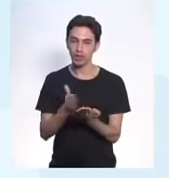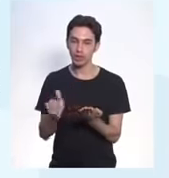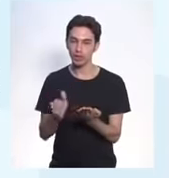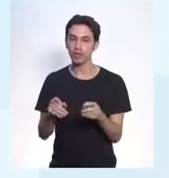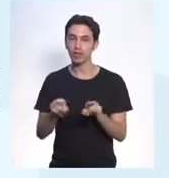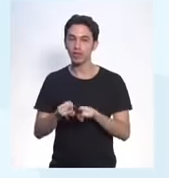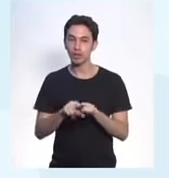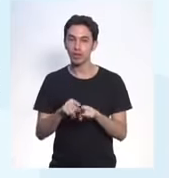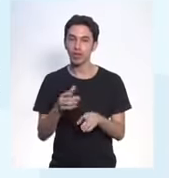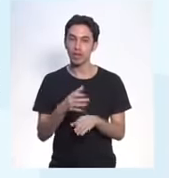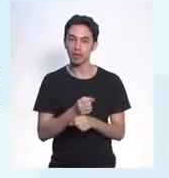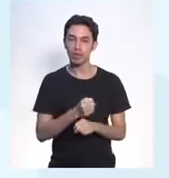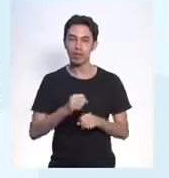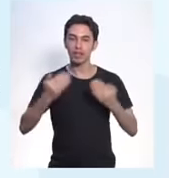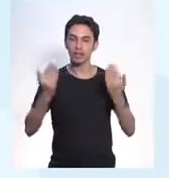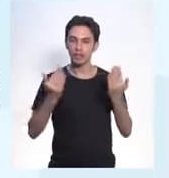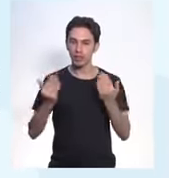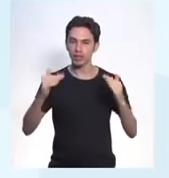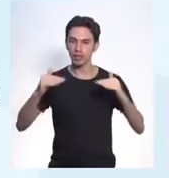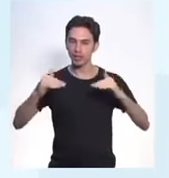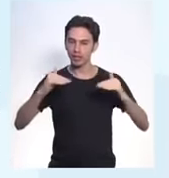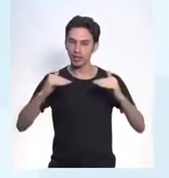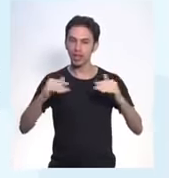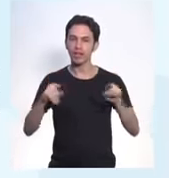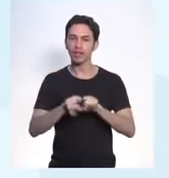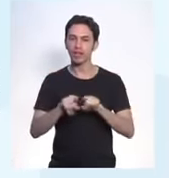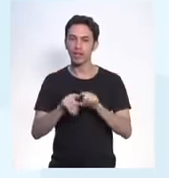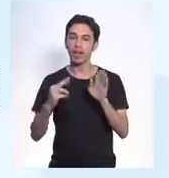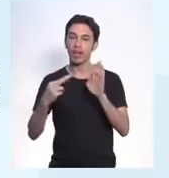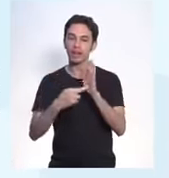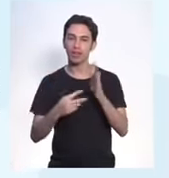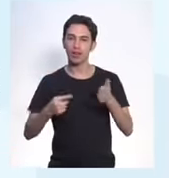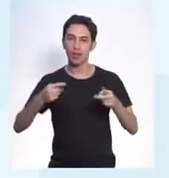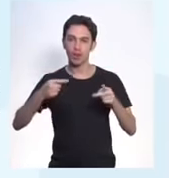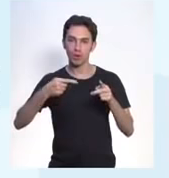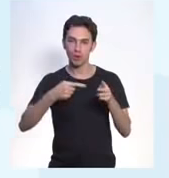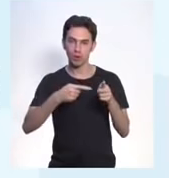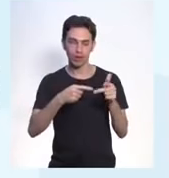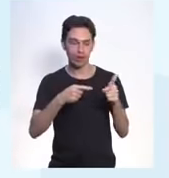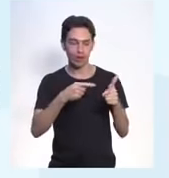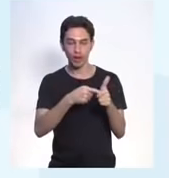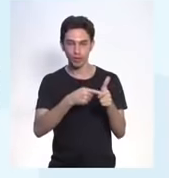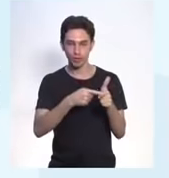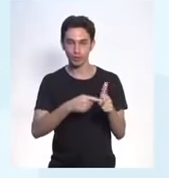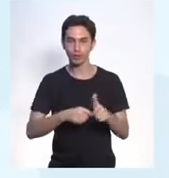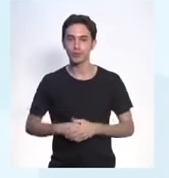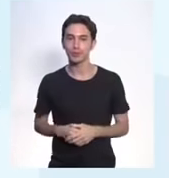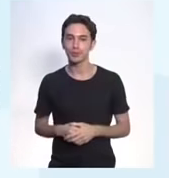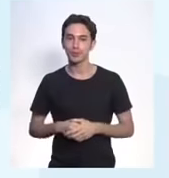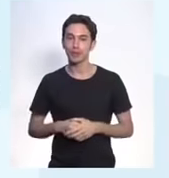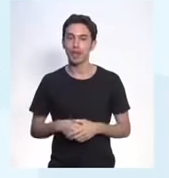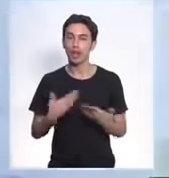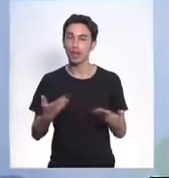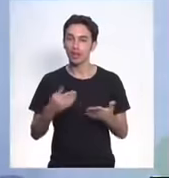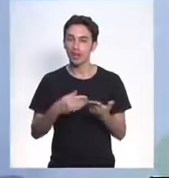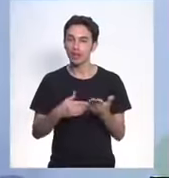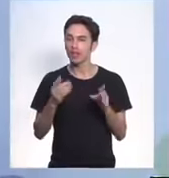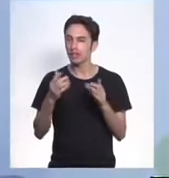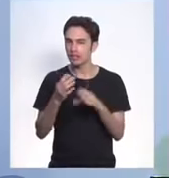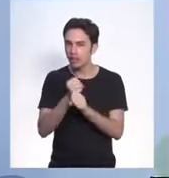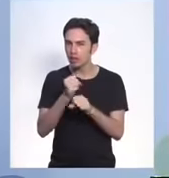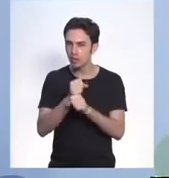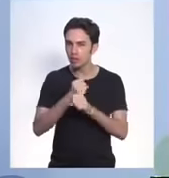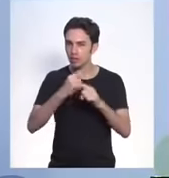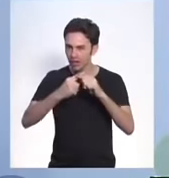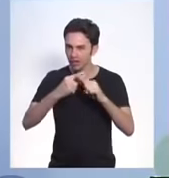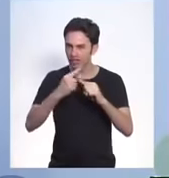da origem então essa parte de multiplicar aí dividir em que vocês vão observar vai ser feito amanhã hoje nós vamos